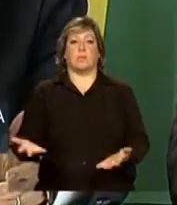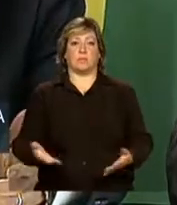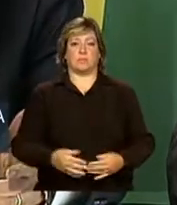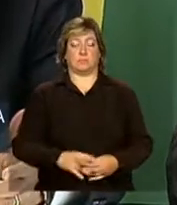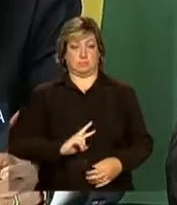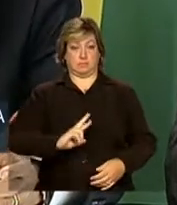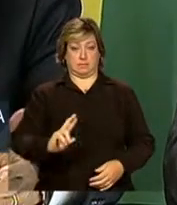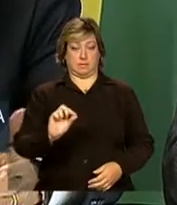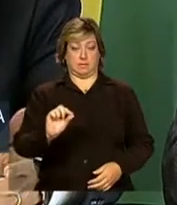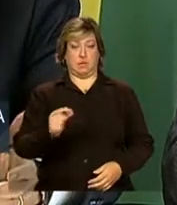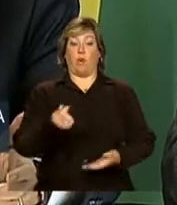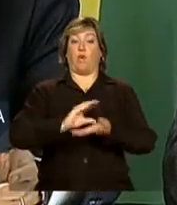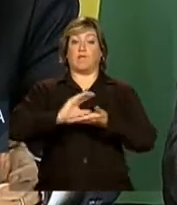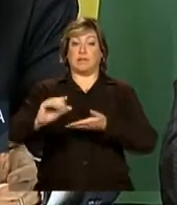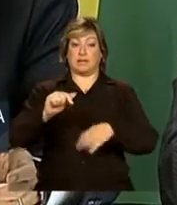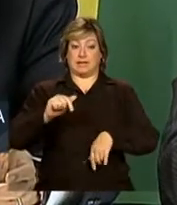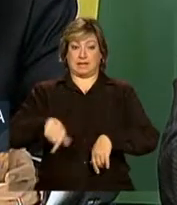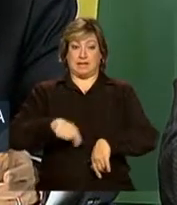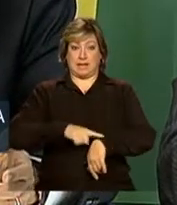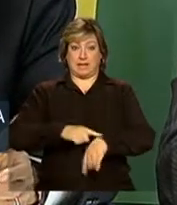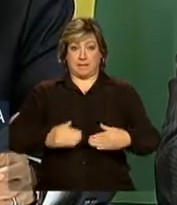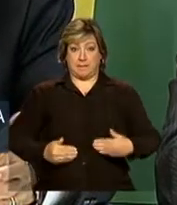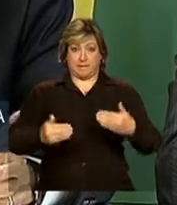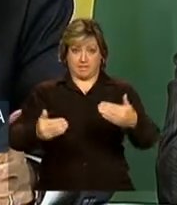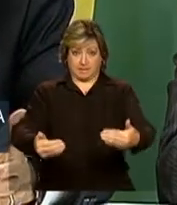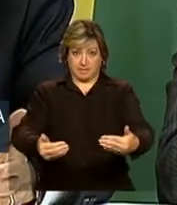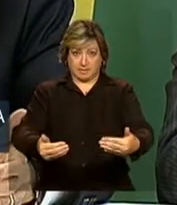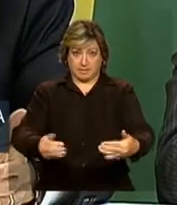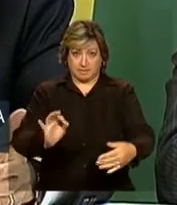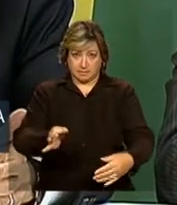feitos daqui para frente?